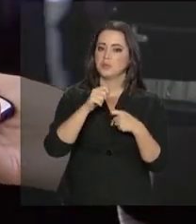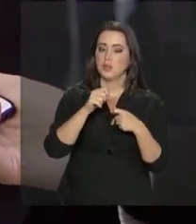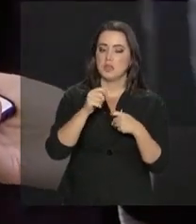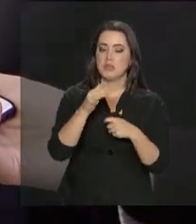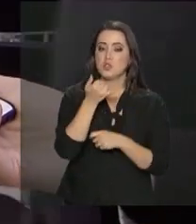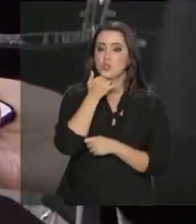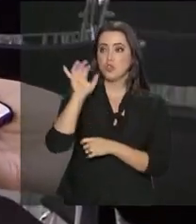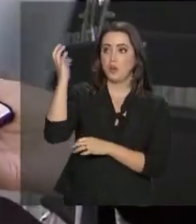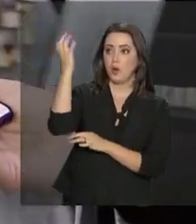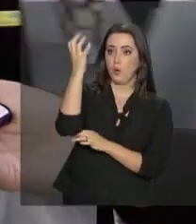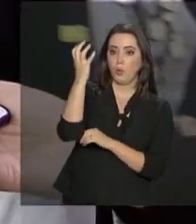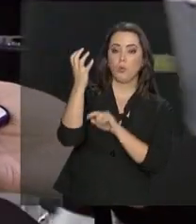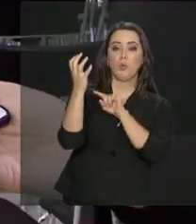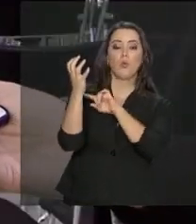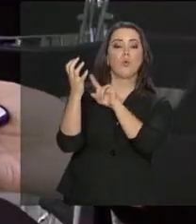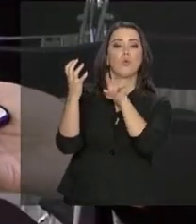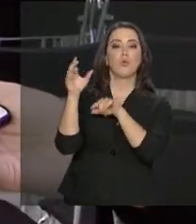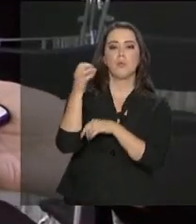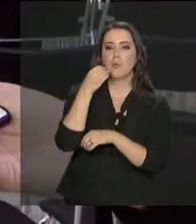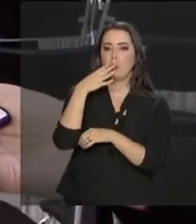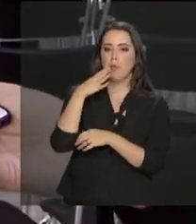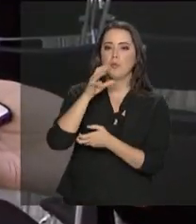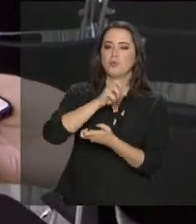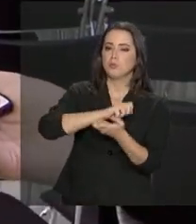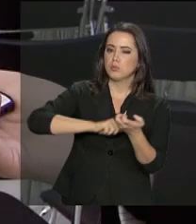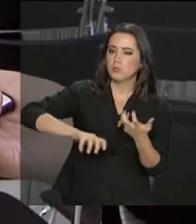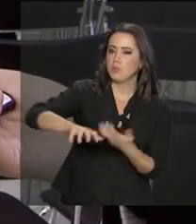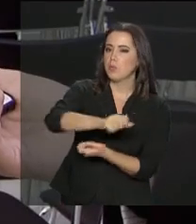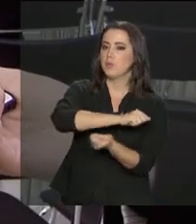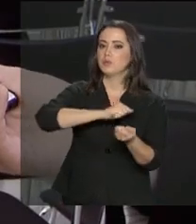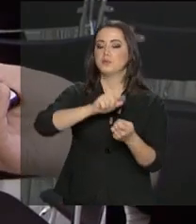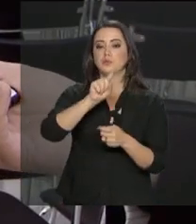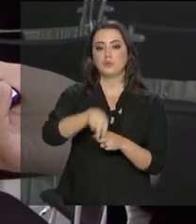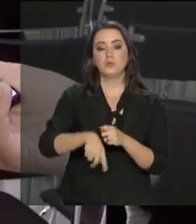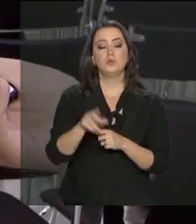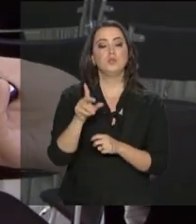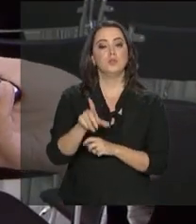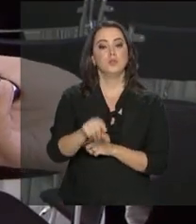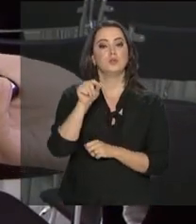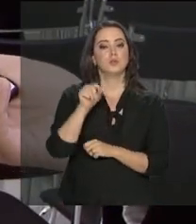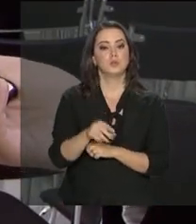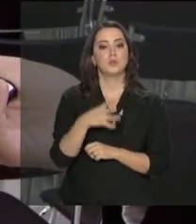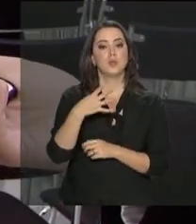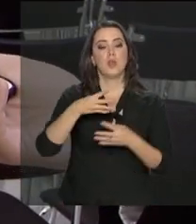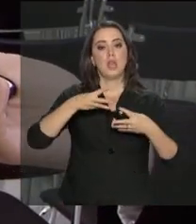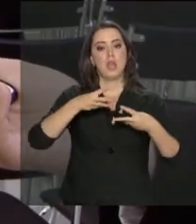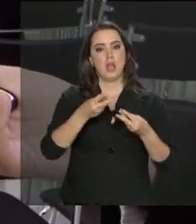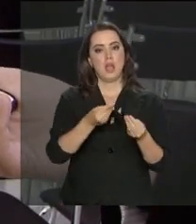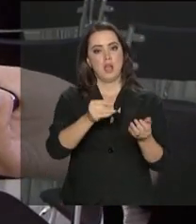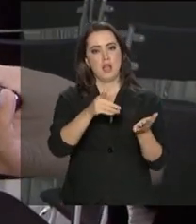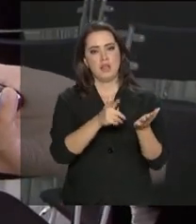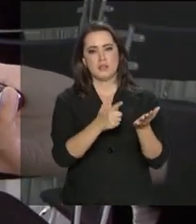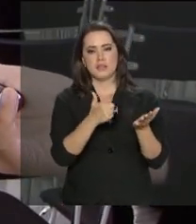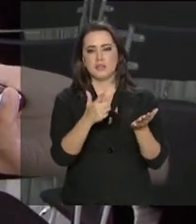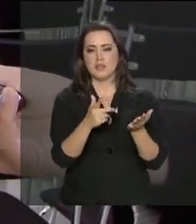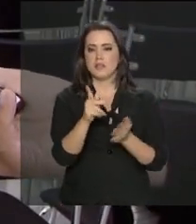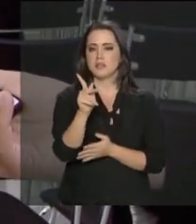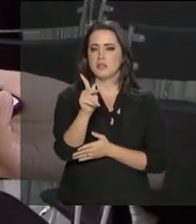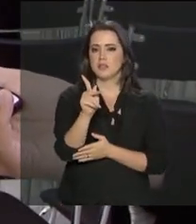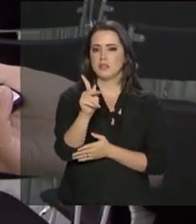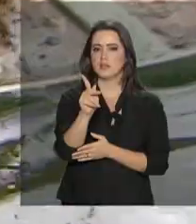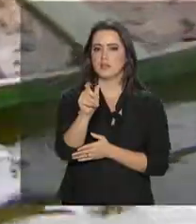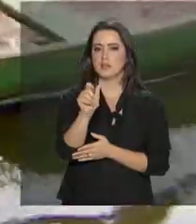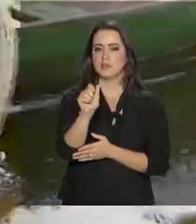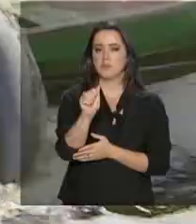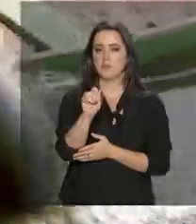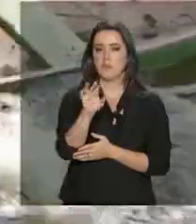né? Ambientalmente amigável, que foi uma alternativa a esses plásticos que são um dos vilões do nosso